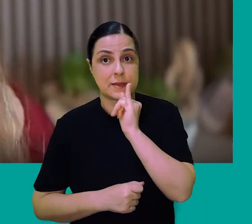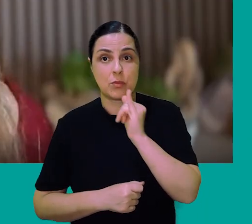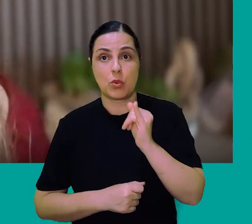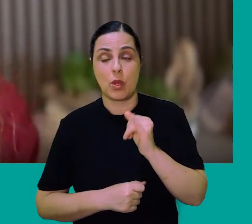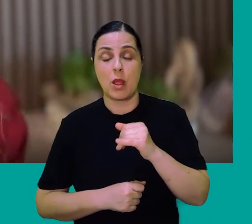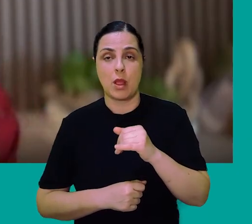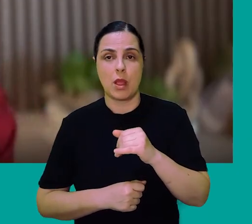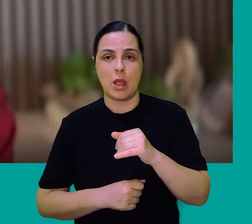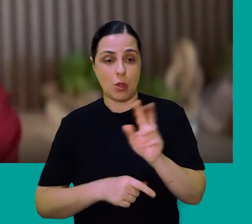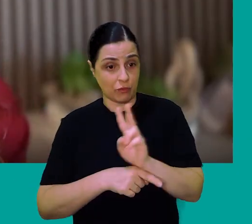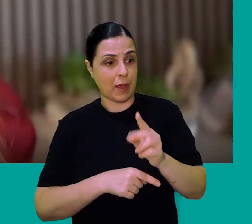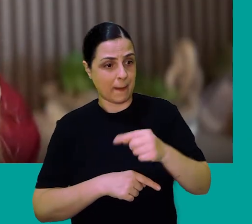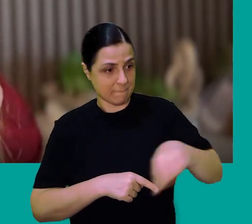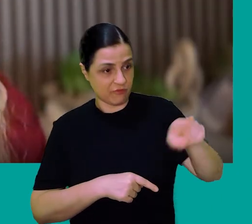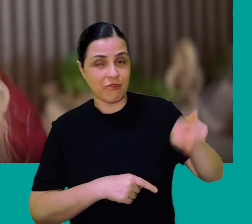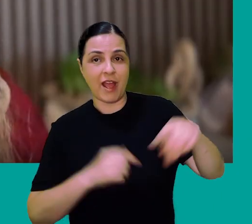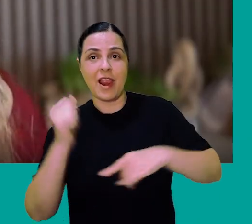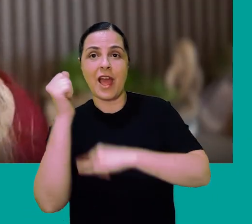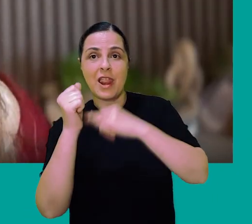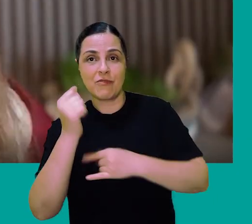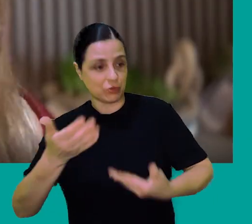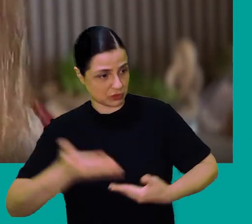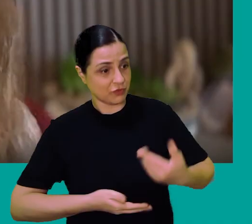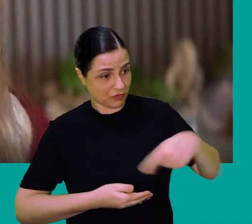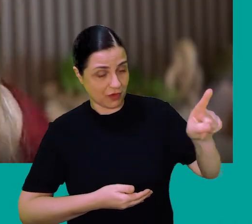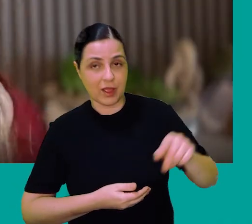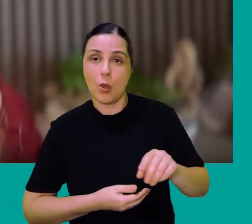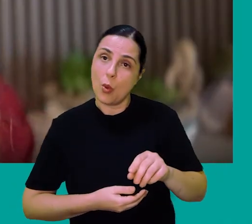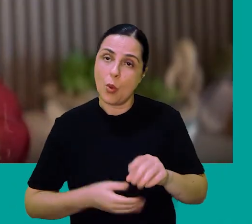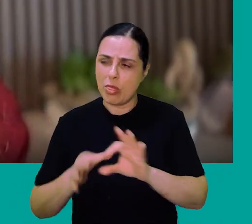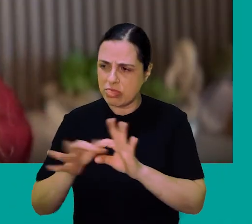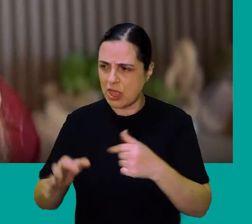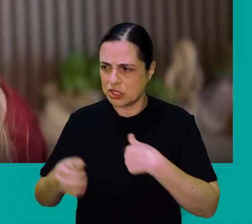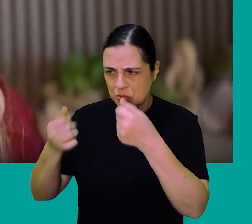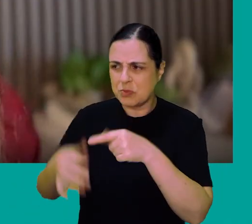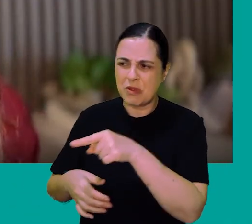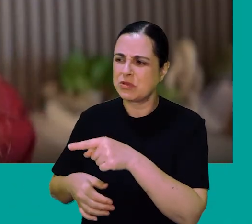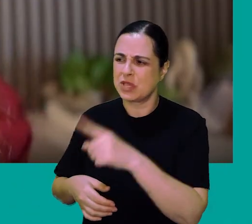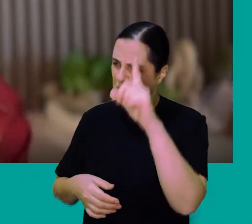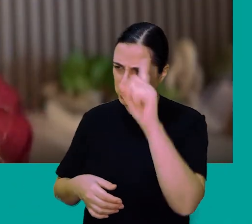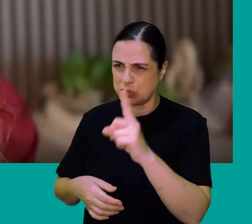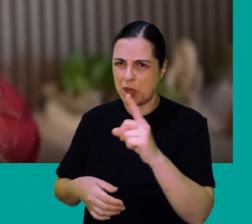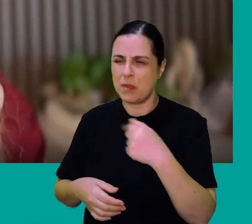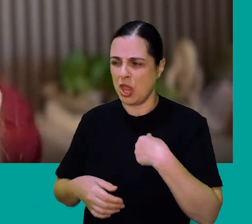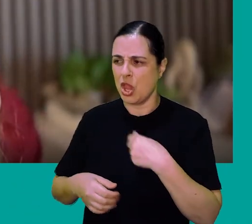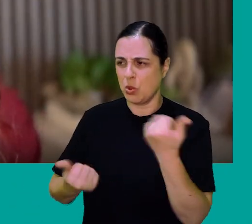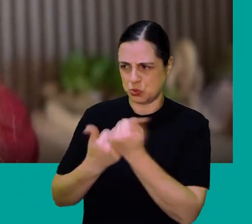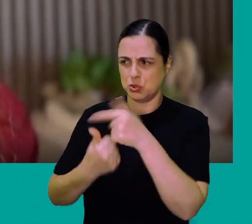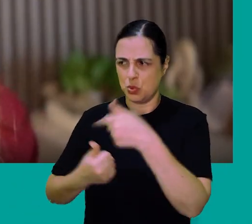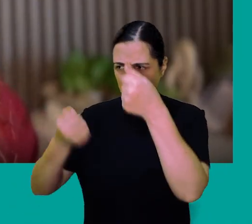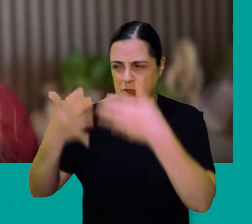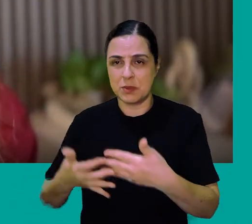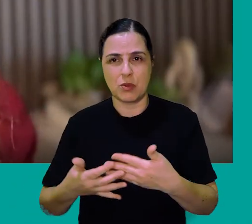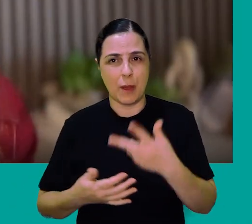o elevador de serviço, para falar, olha, deixa que eu explico, acho que você não sabe muito do tema, isso é um microataque,